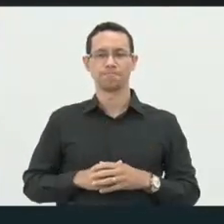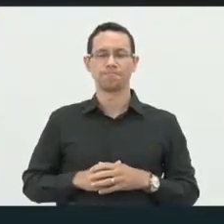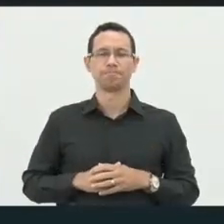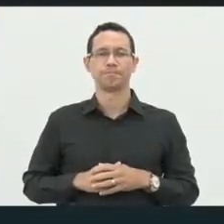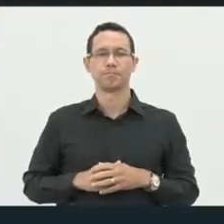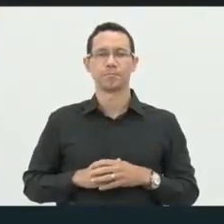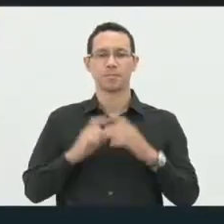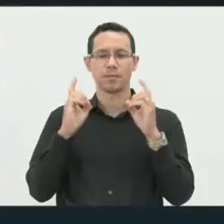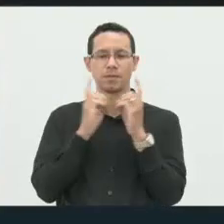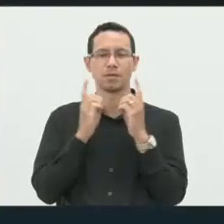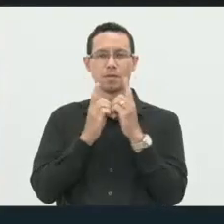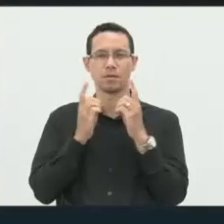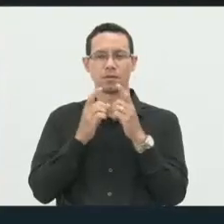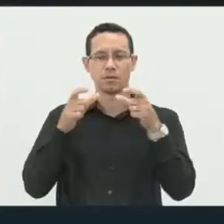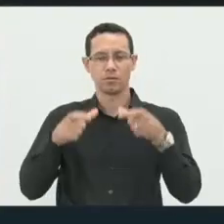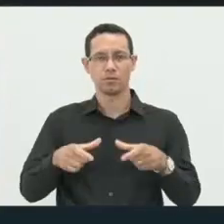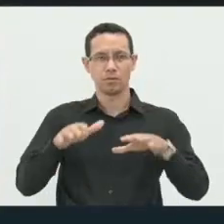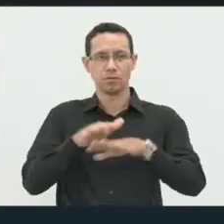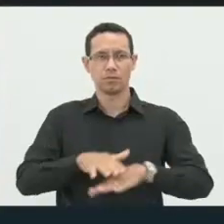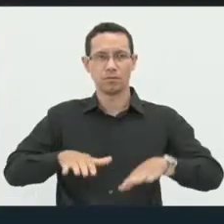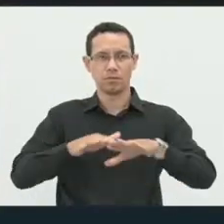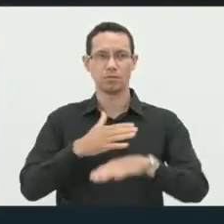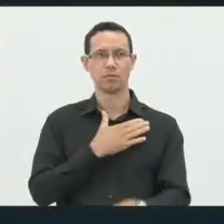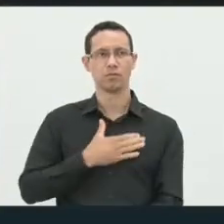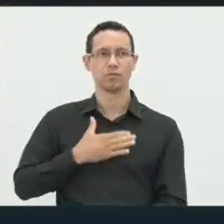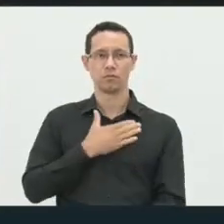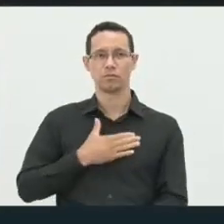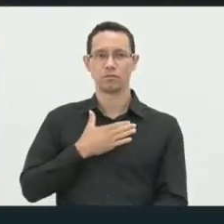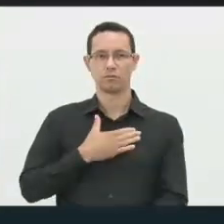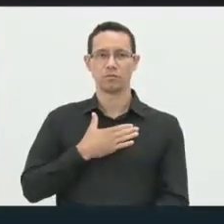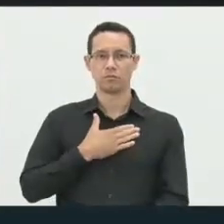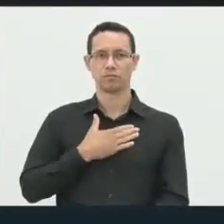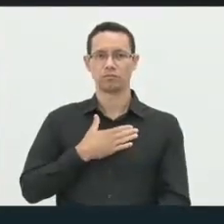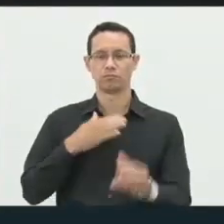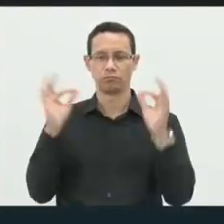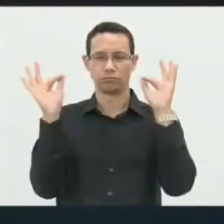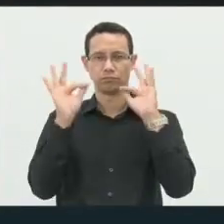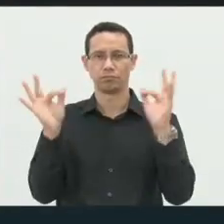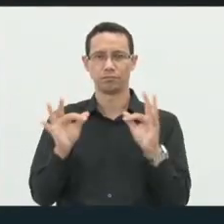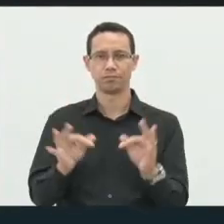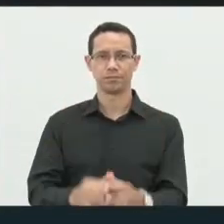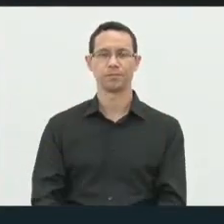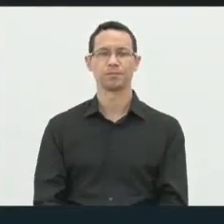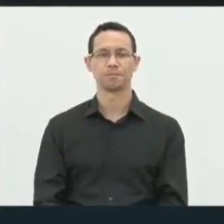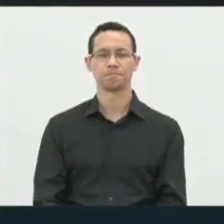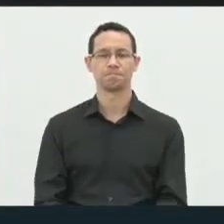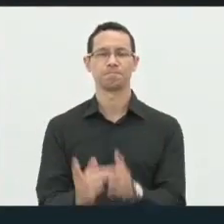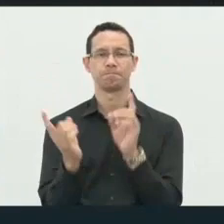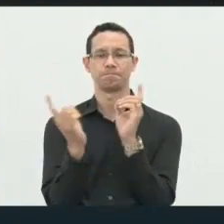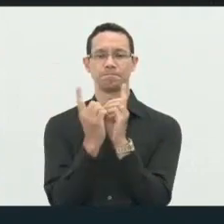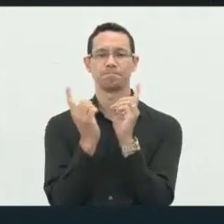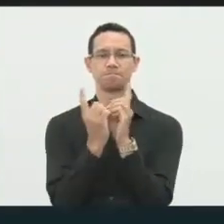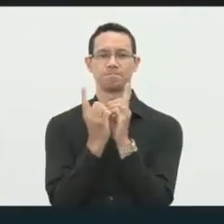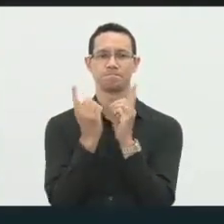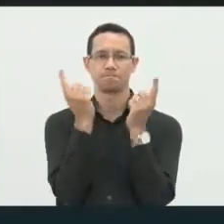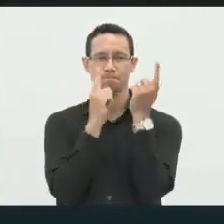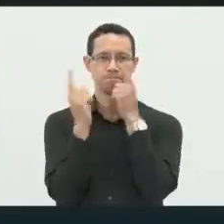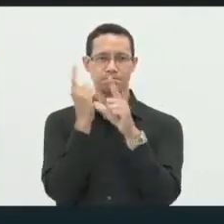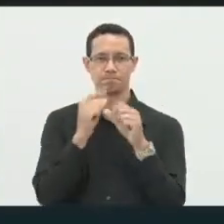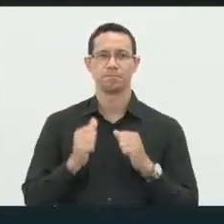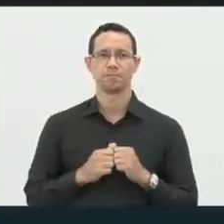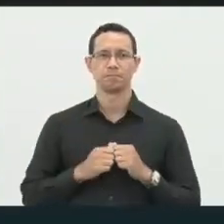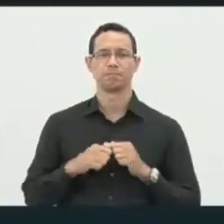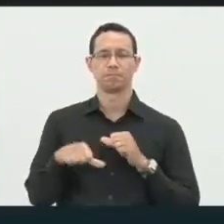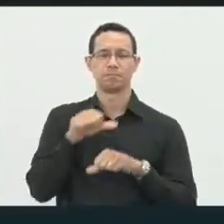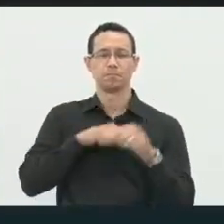nessa Unidade de Saúde está feliz está feliz pelo atendimento que está vendo lá na UBS